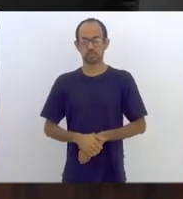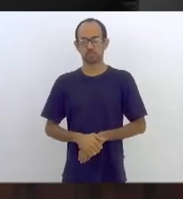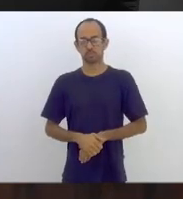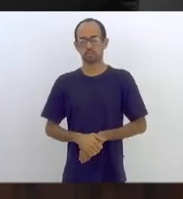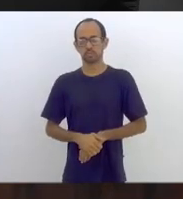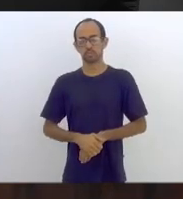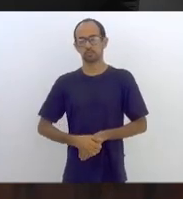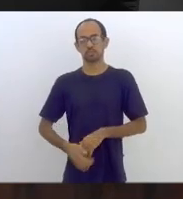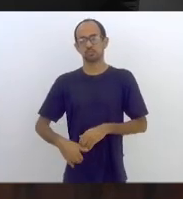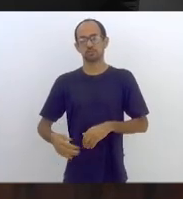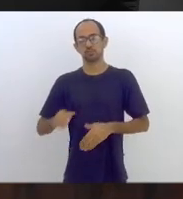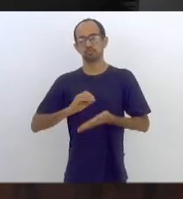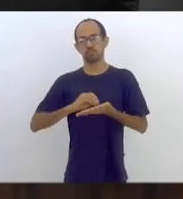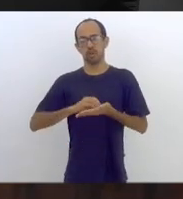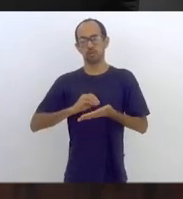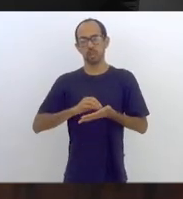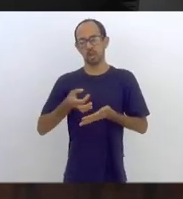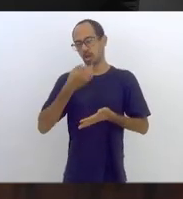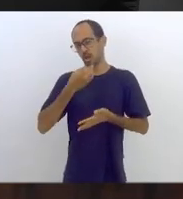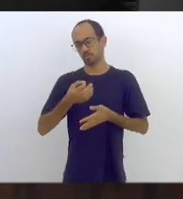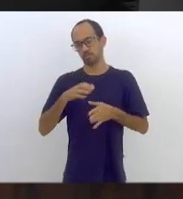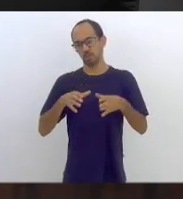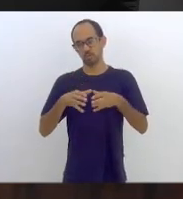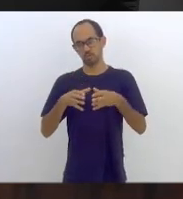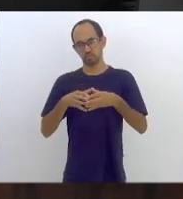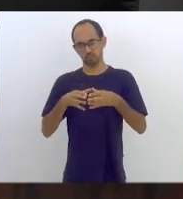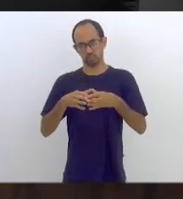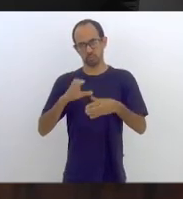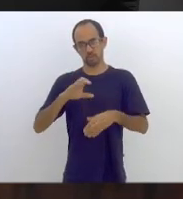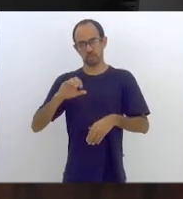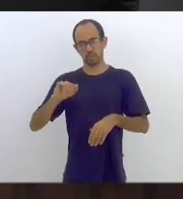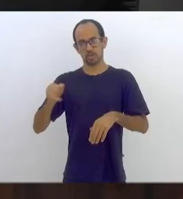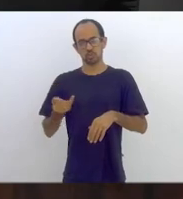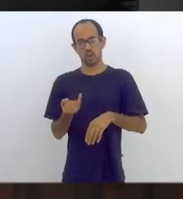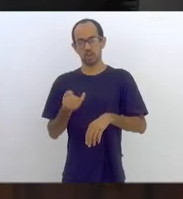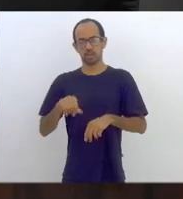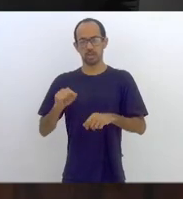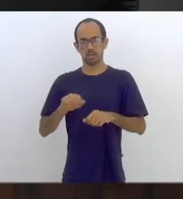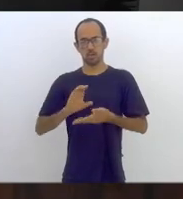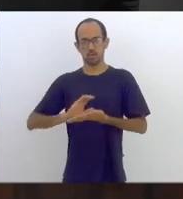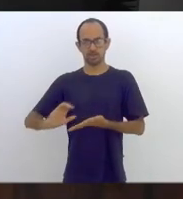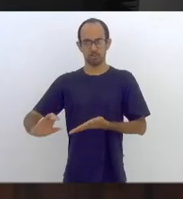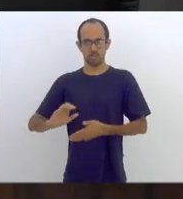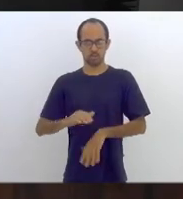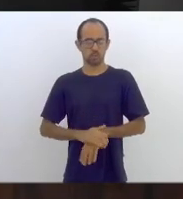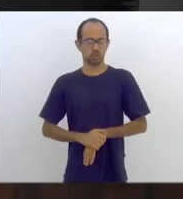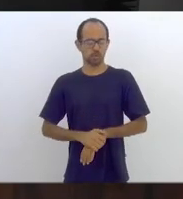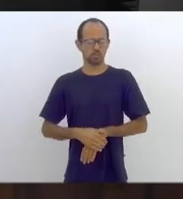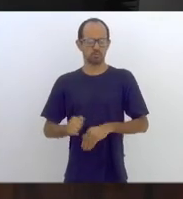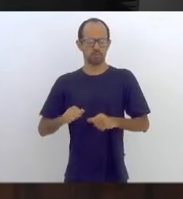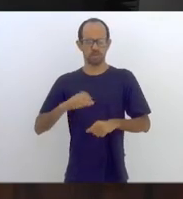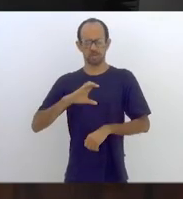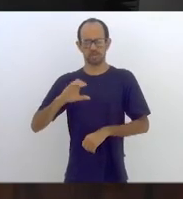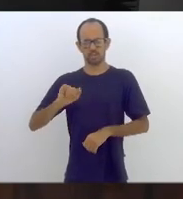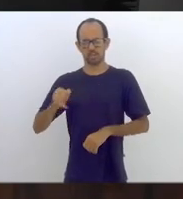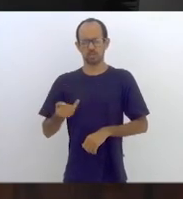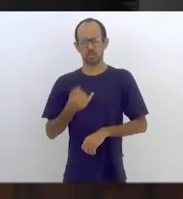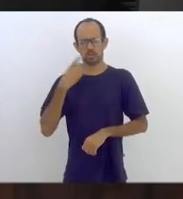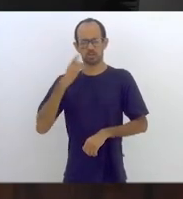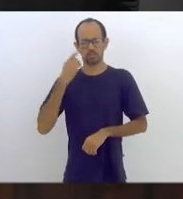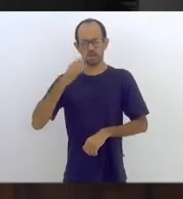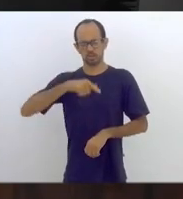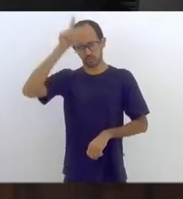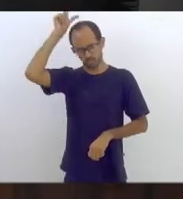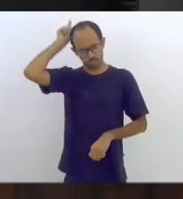de pareceres as comissões Justiça servidores públicos e orçamento para emitir parecer pela comissão de condição Justiça Deputado